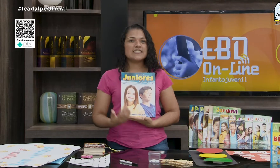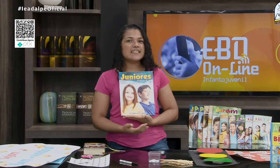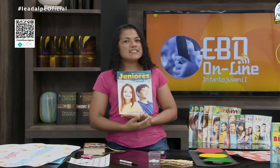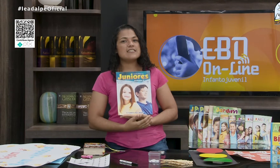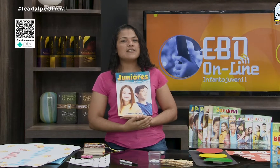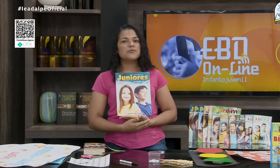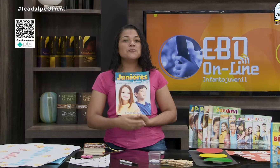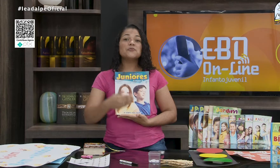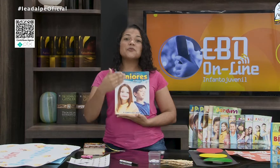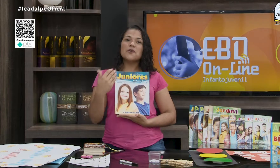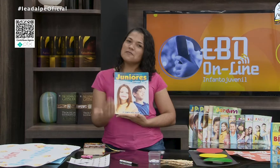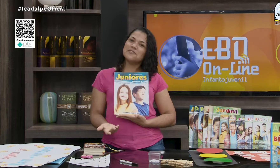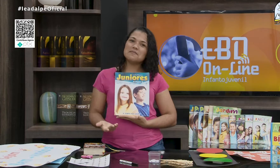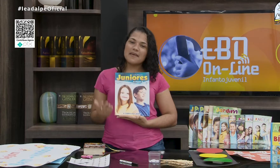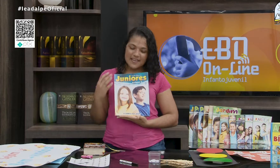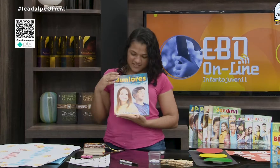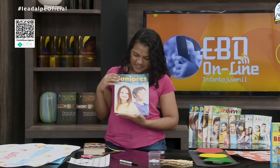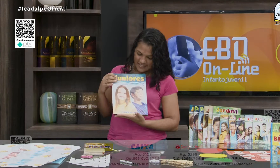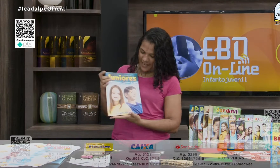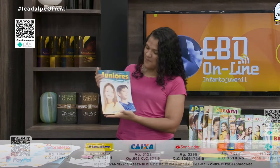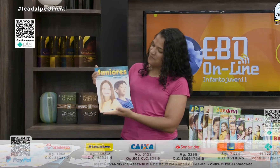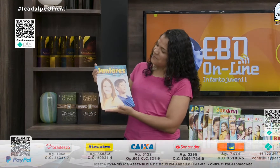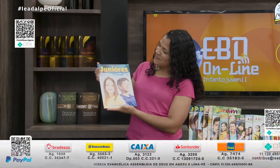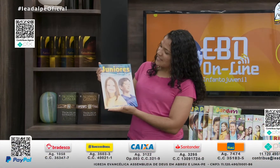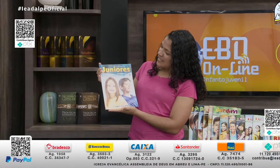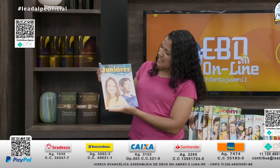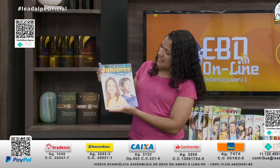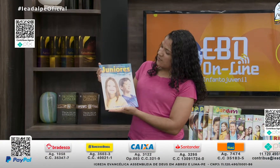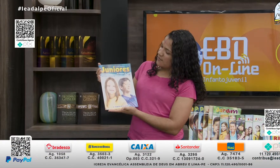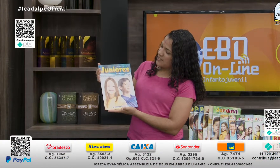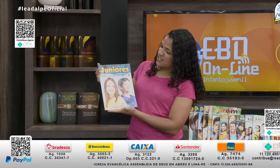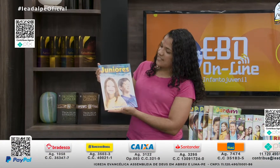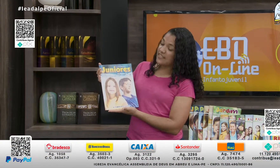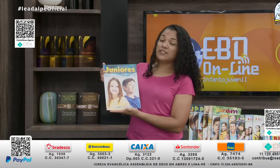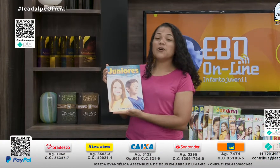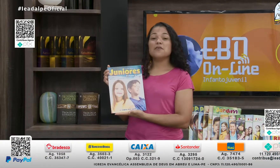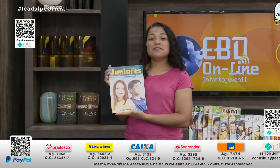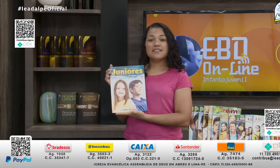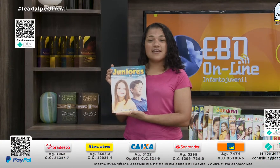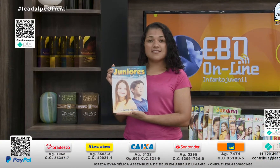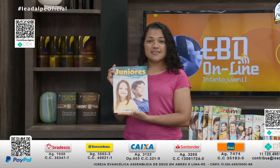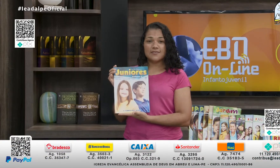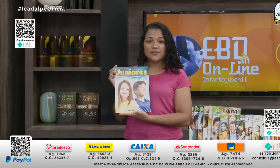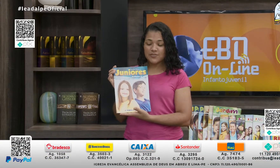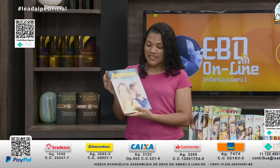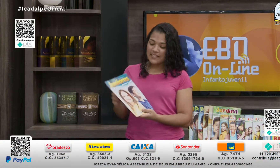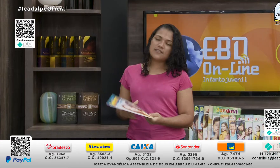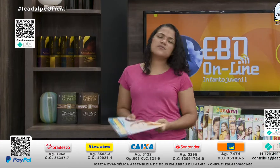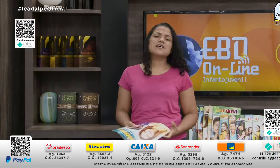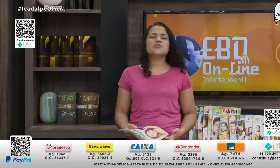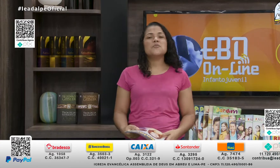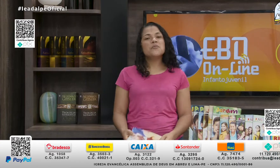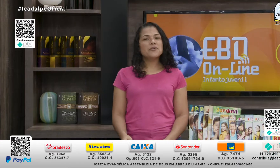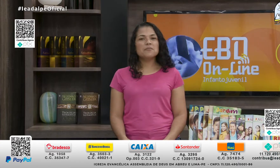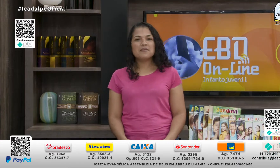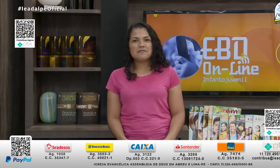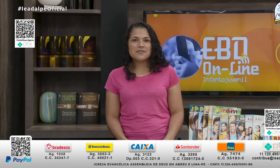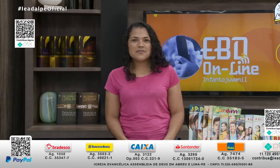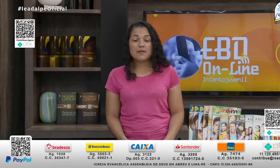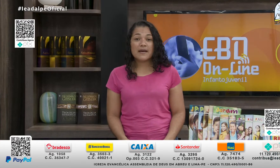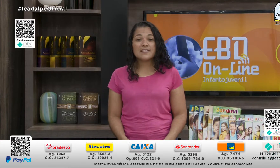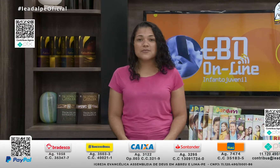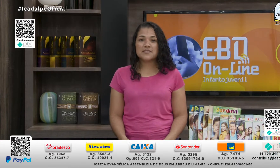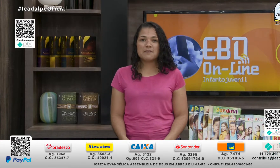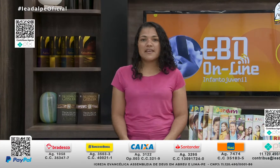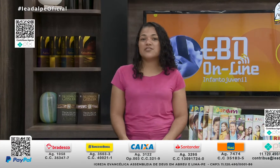Hoje a gente está iniciando um novo trimestre, tá? Com a faixa etária de 9 e 10 anos. Então sejam muito